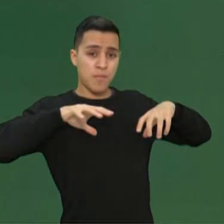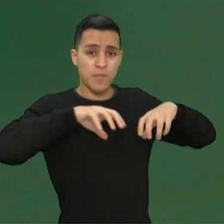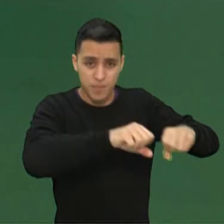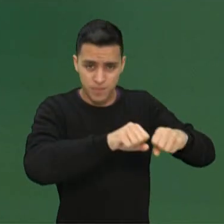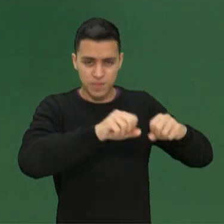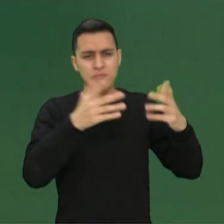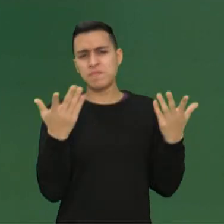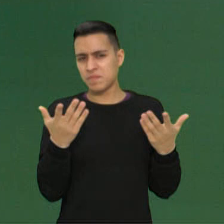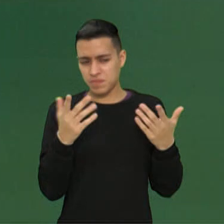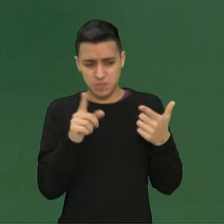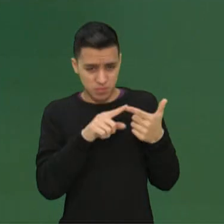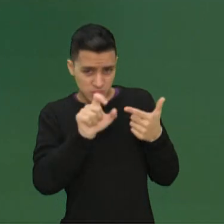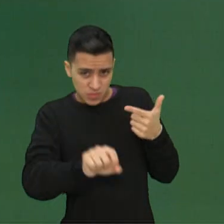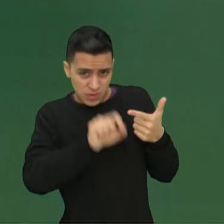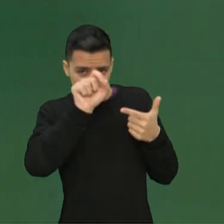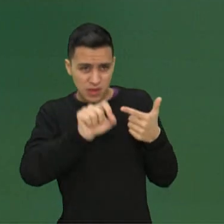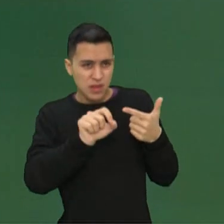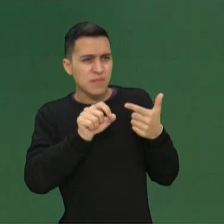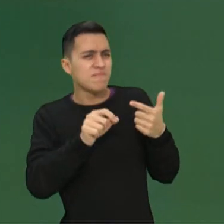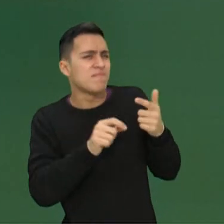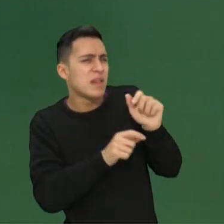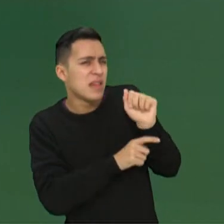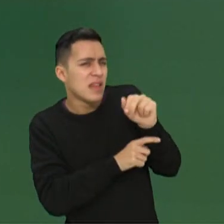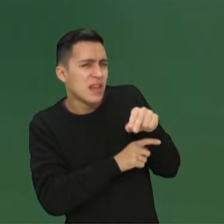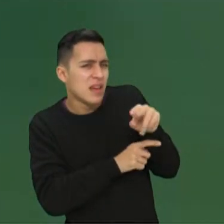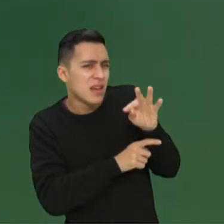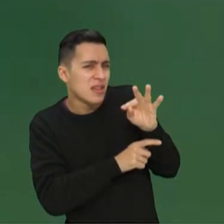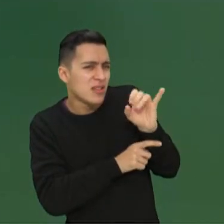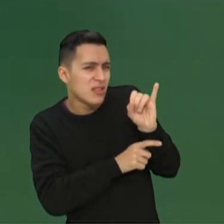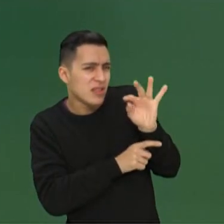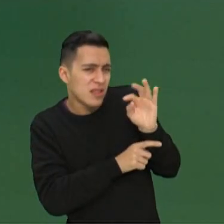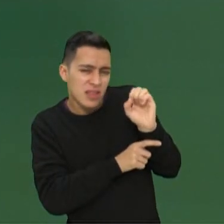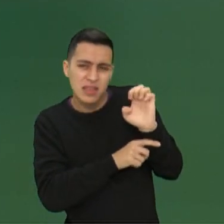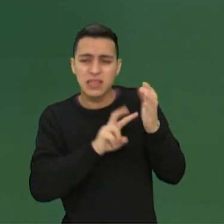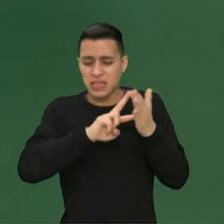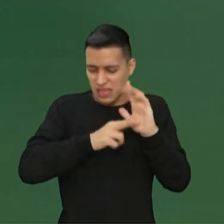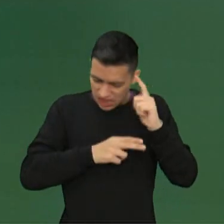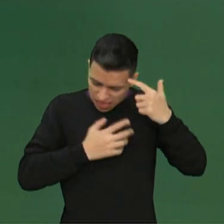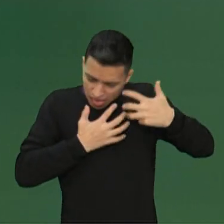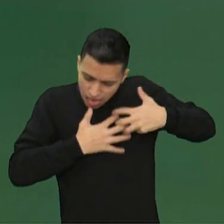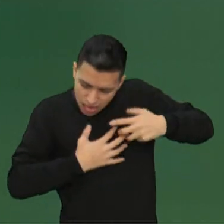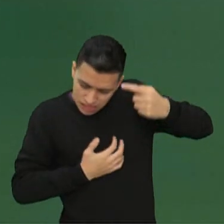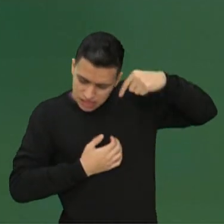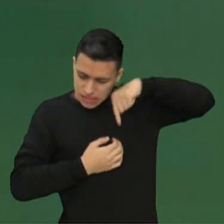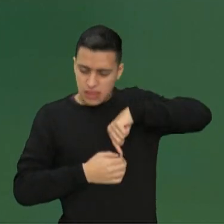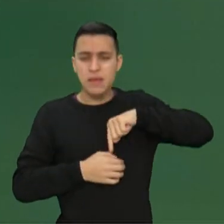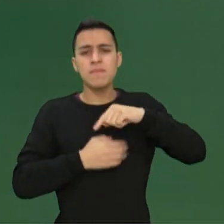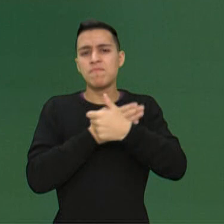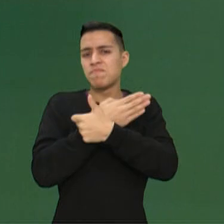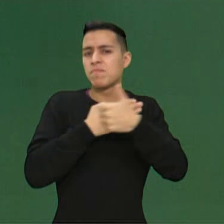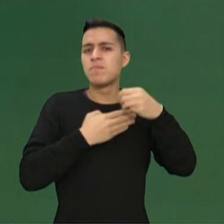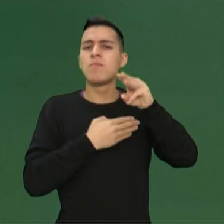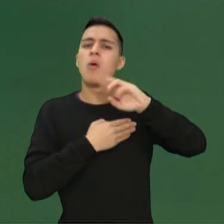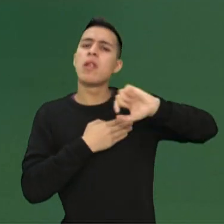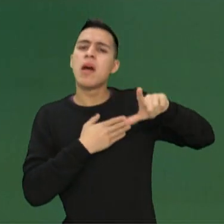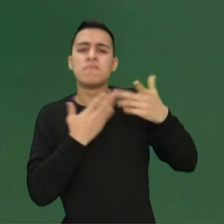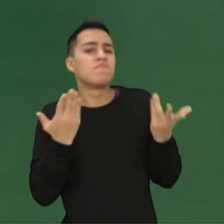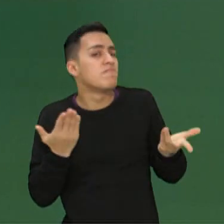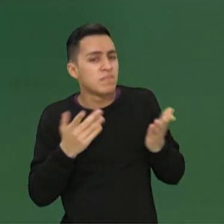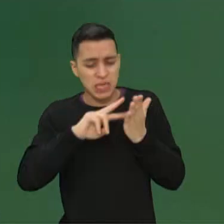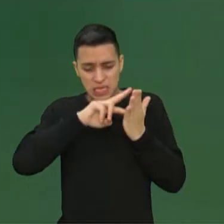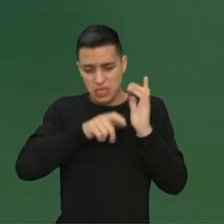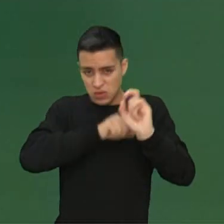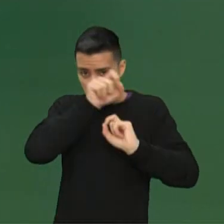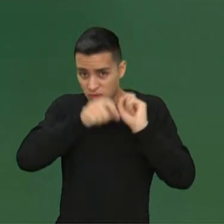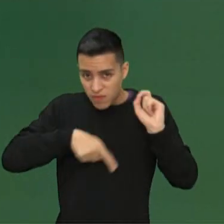né? Segundo ponto, a antítese disso é uma reflexão interna, a moralidade. Moralidade para ele é